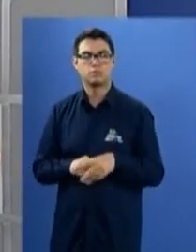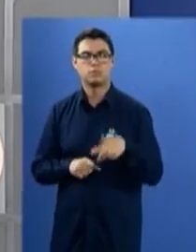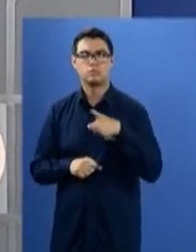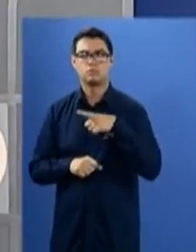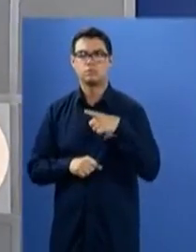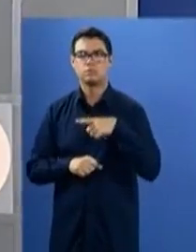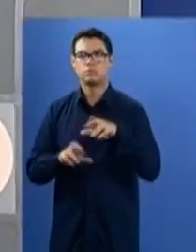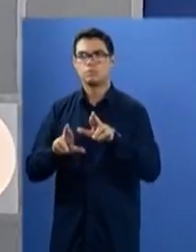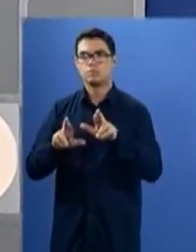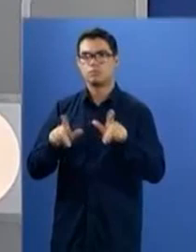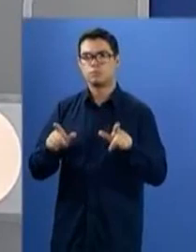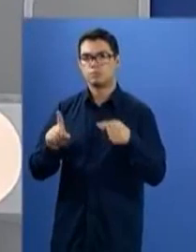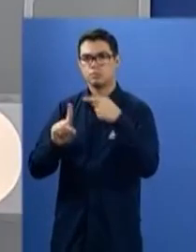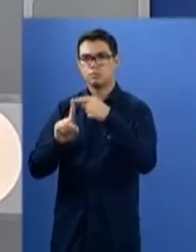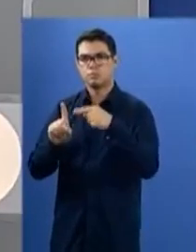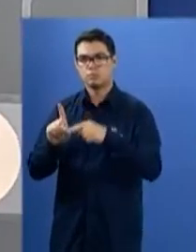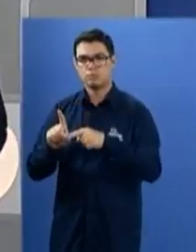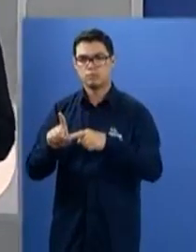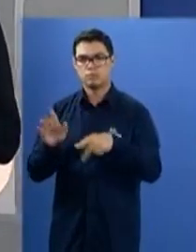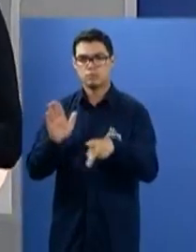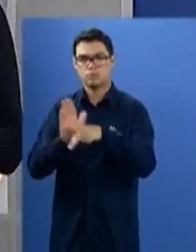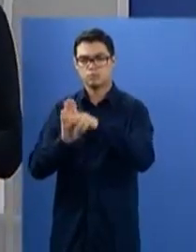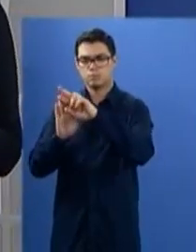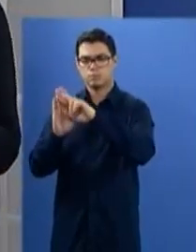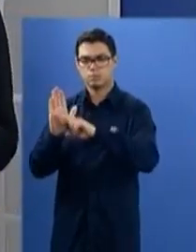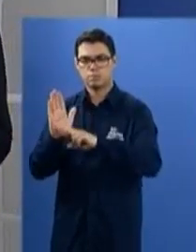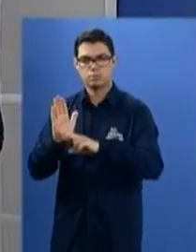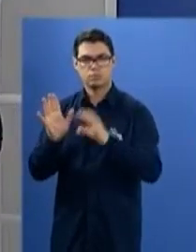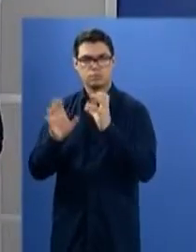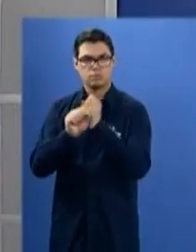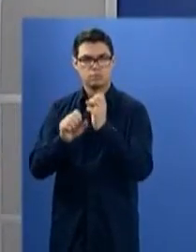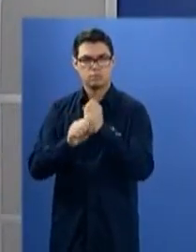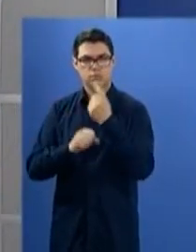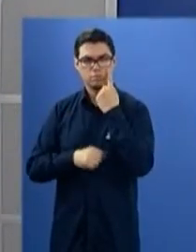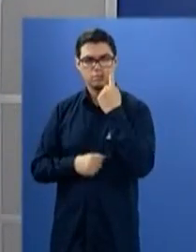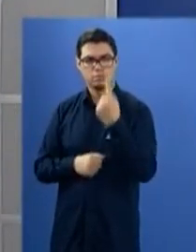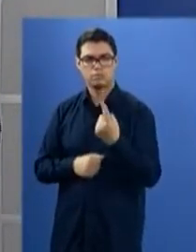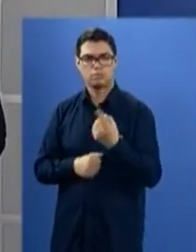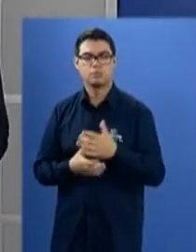Existem diferentes tipos de fórmula para cálculo deste tempo padrão do produto.